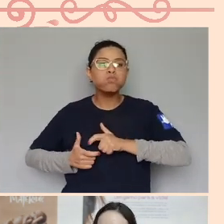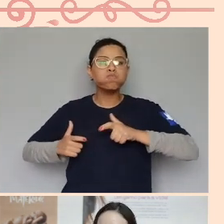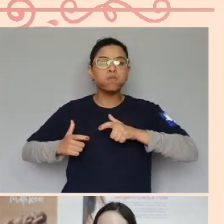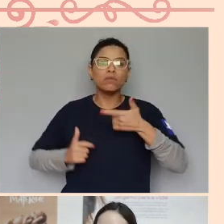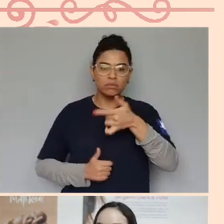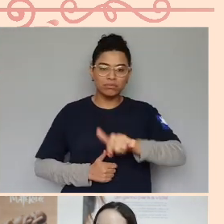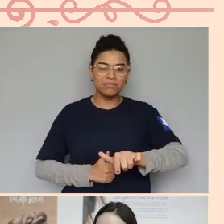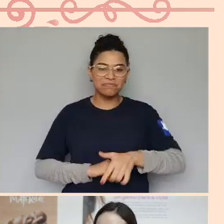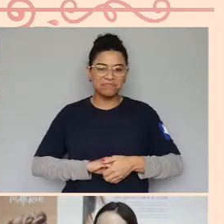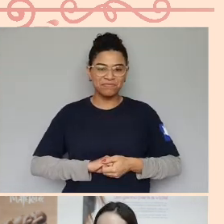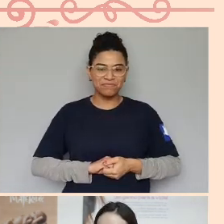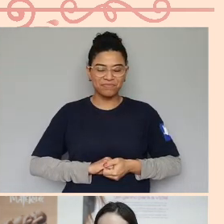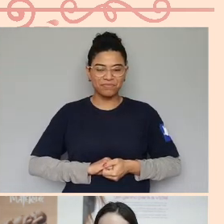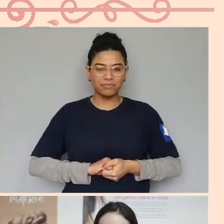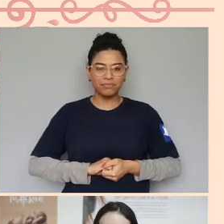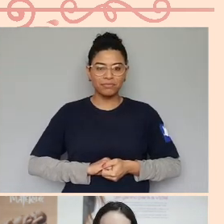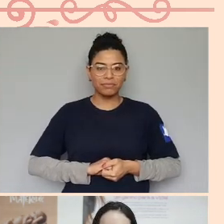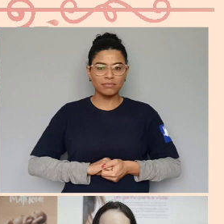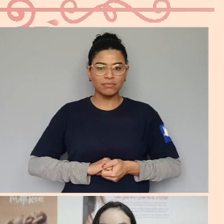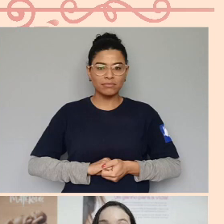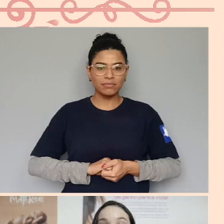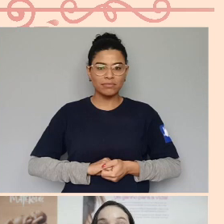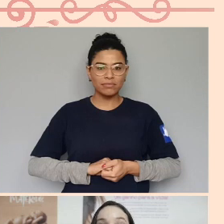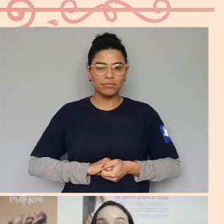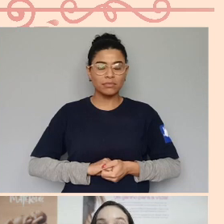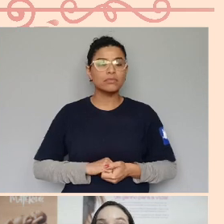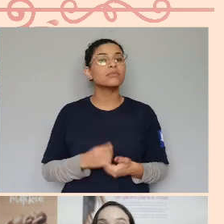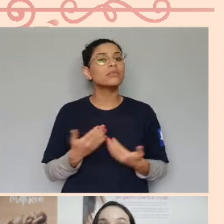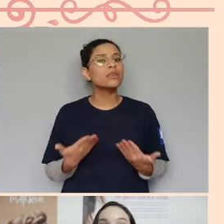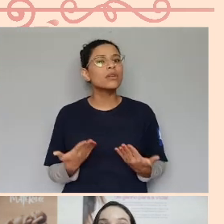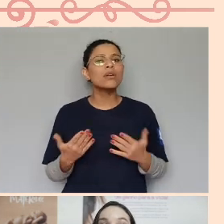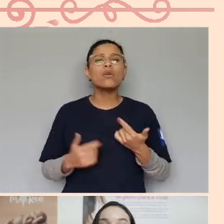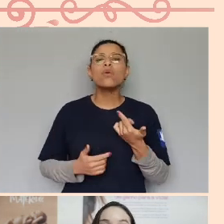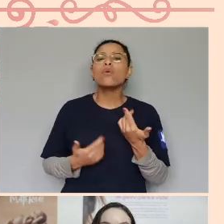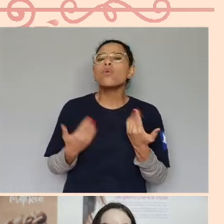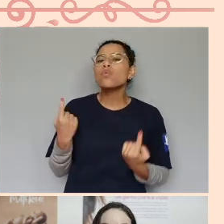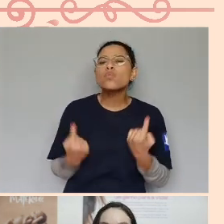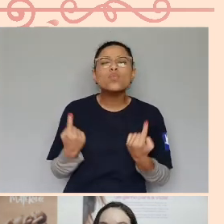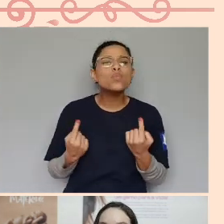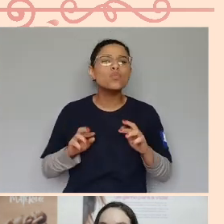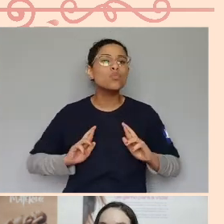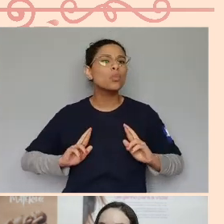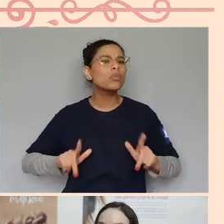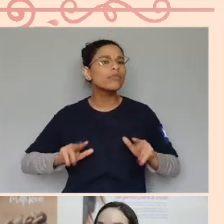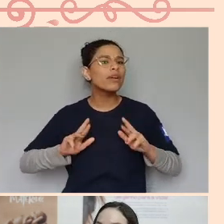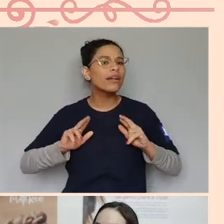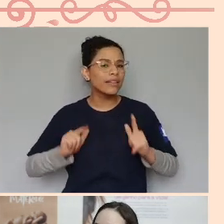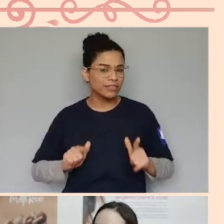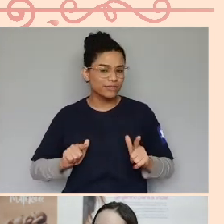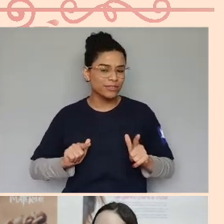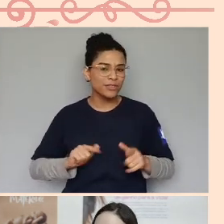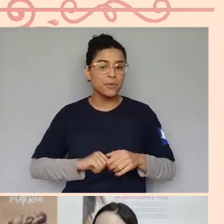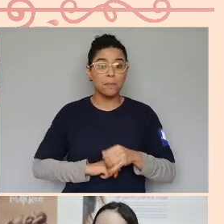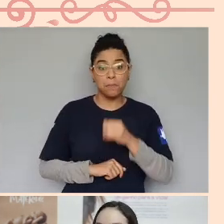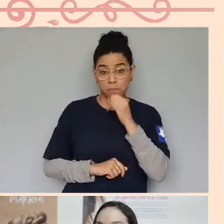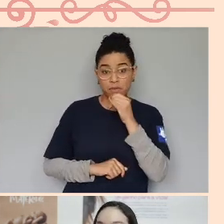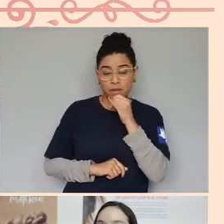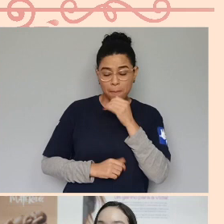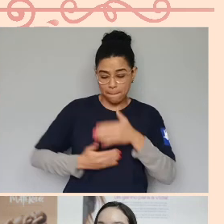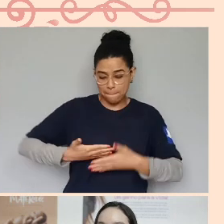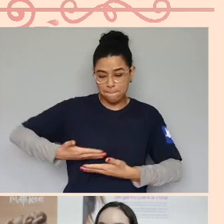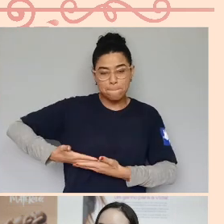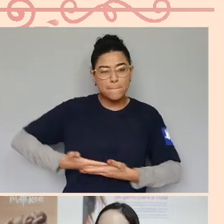do anterior, tá? E qual que é a diferença do leite materno de prematuros?